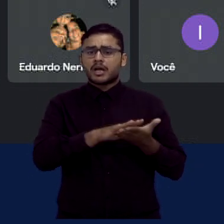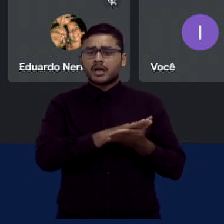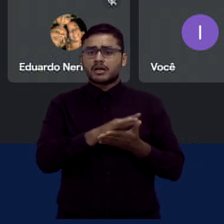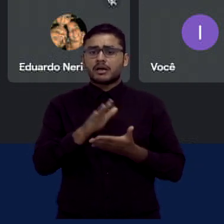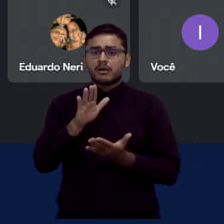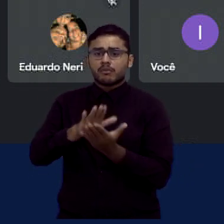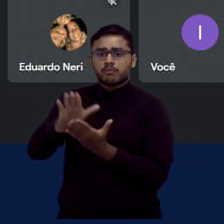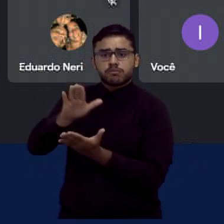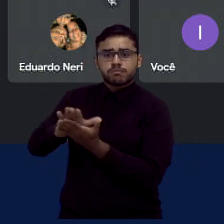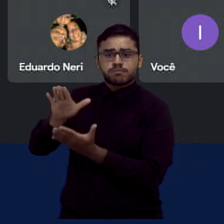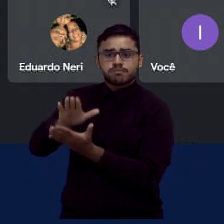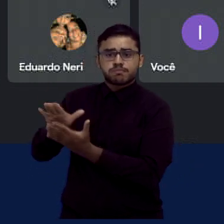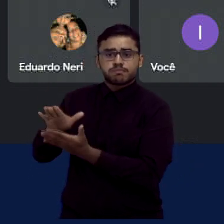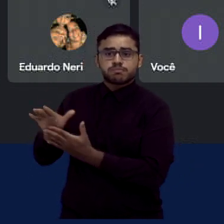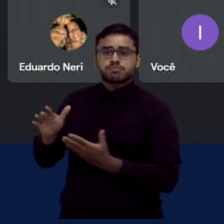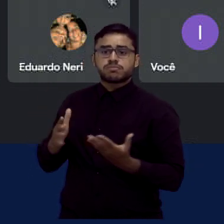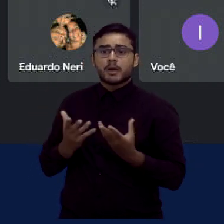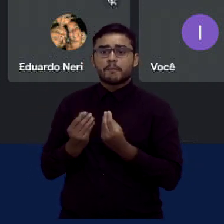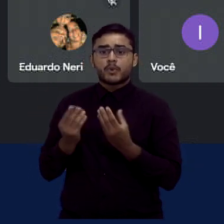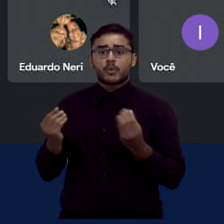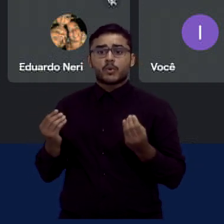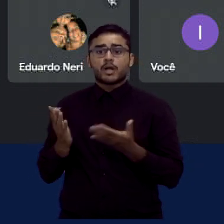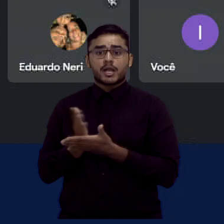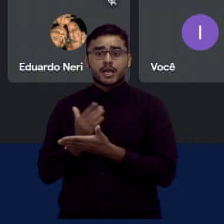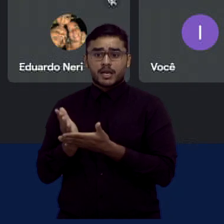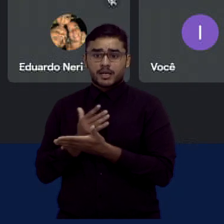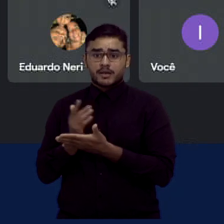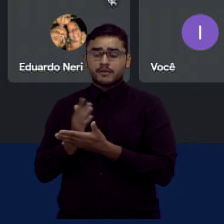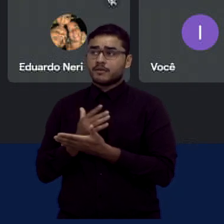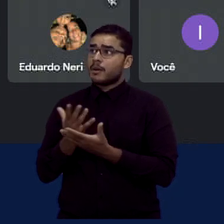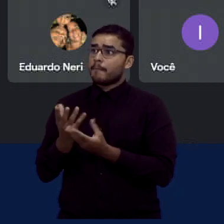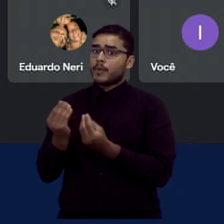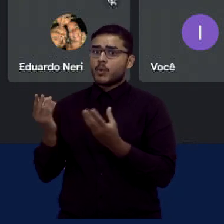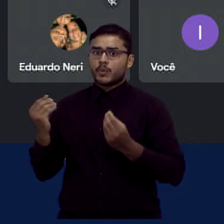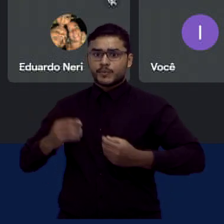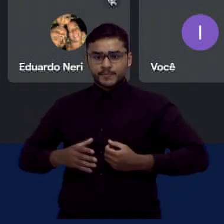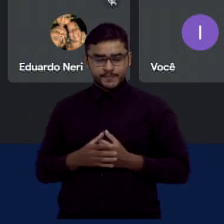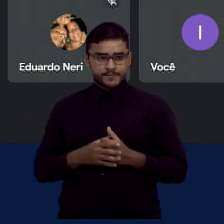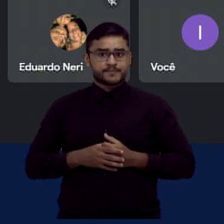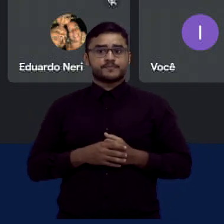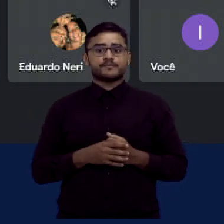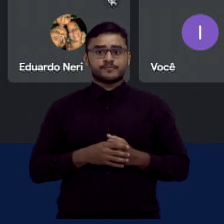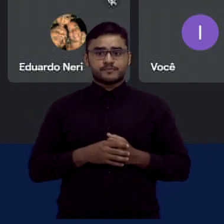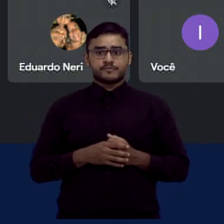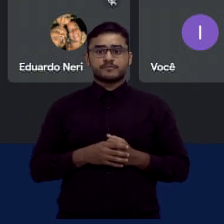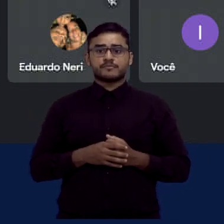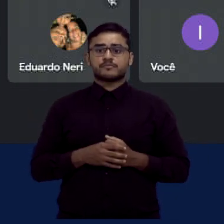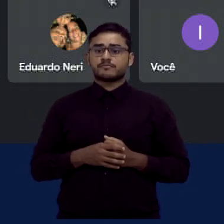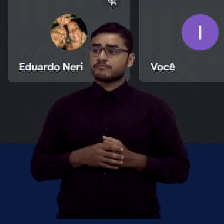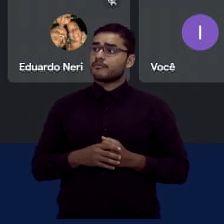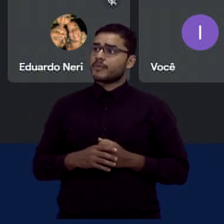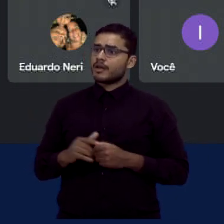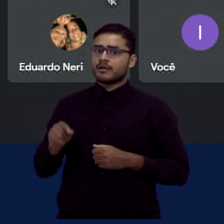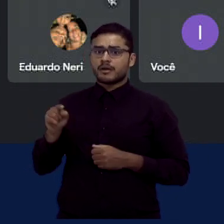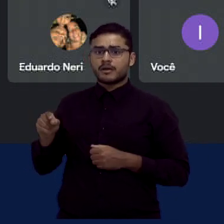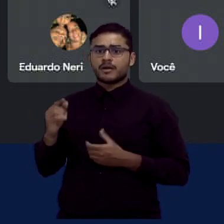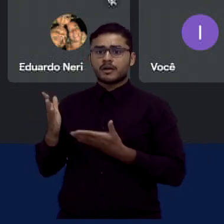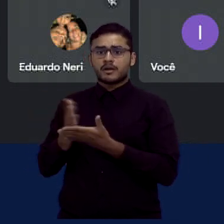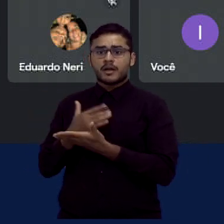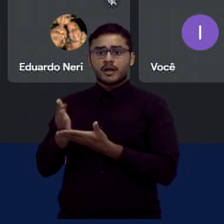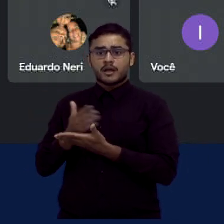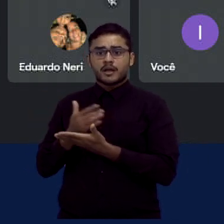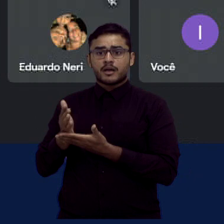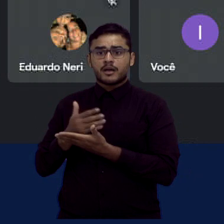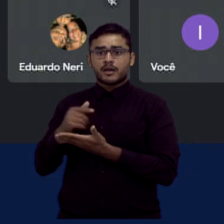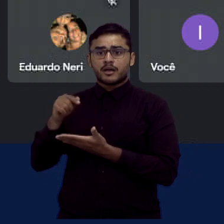tanto, nunca se teve tanto objeto físico, né? Inclusive, criou-se um novo patamar. O livro enquanto